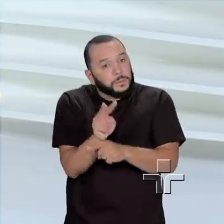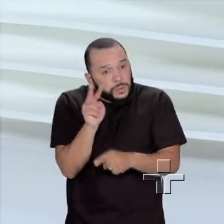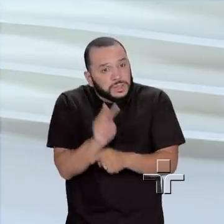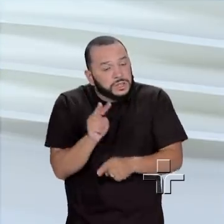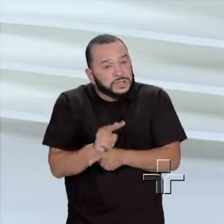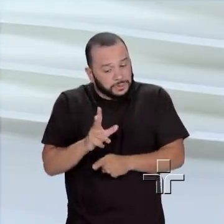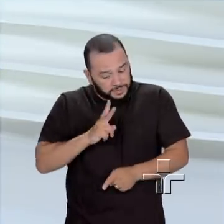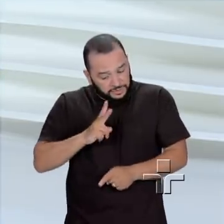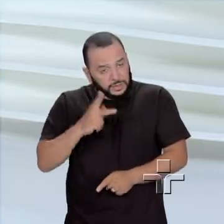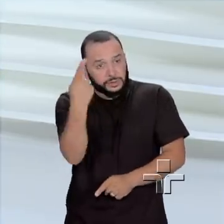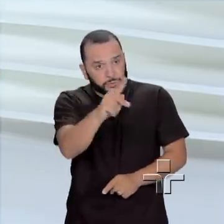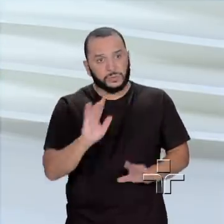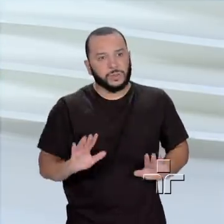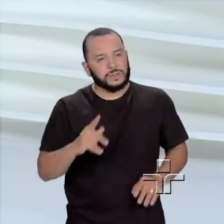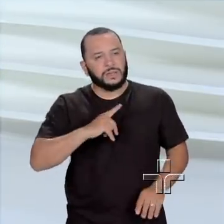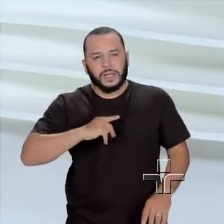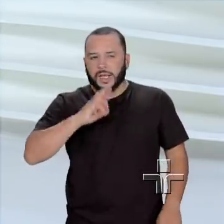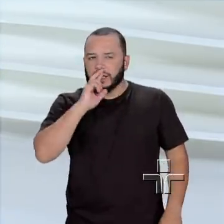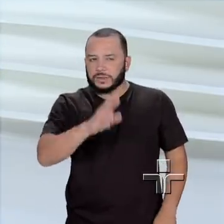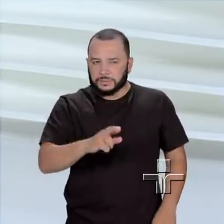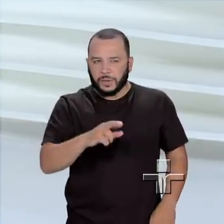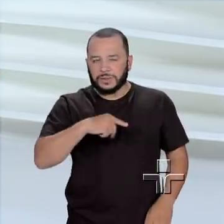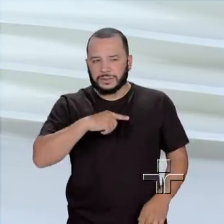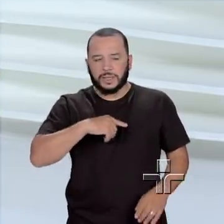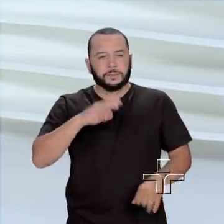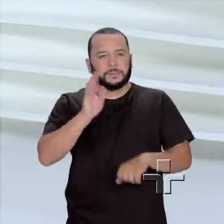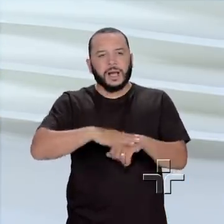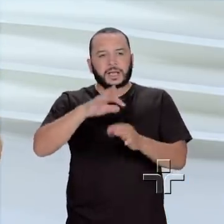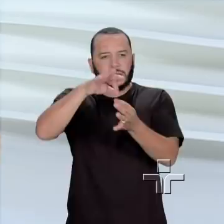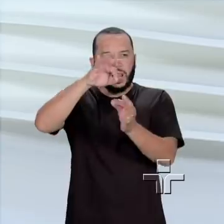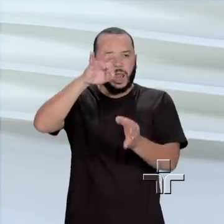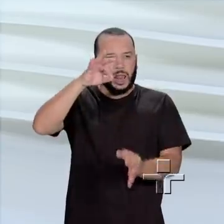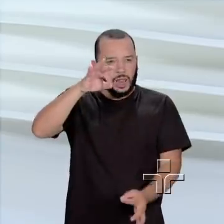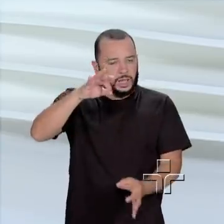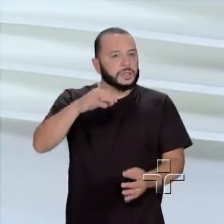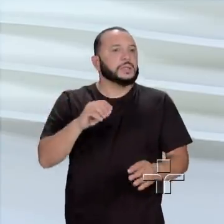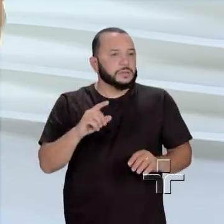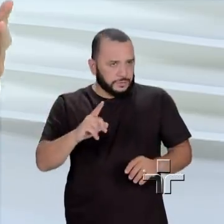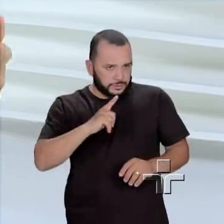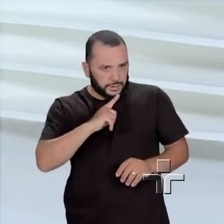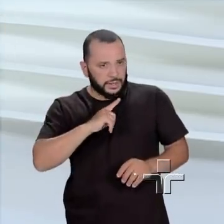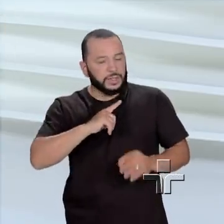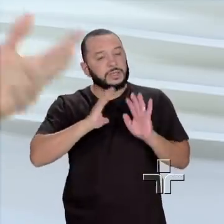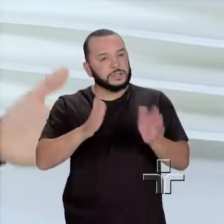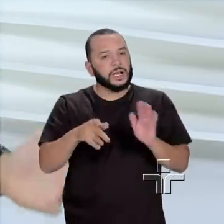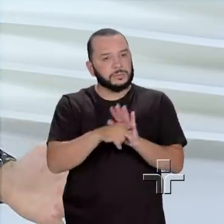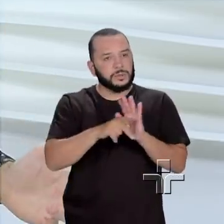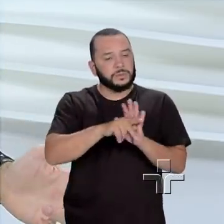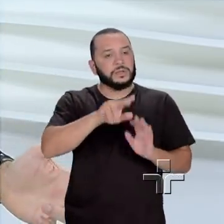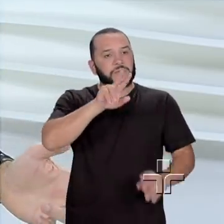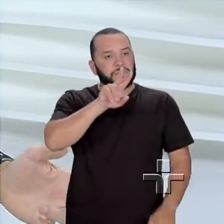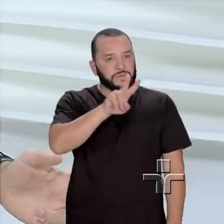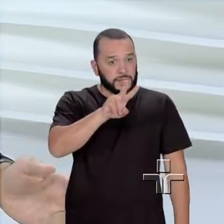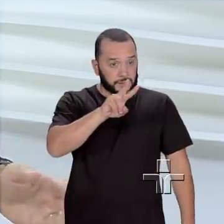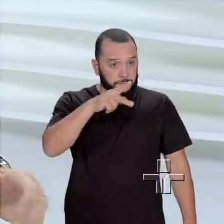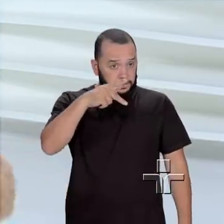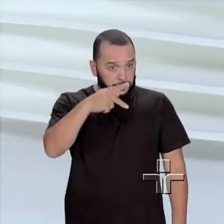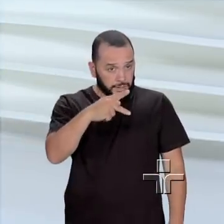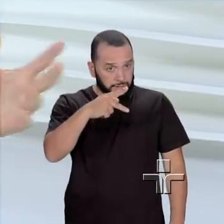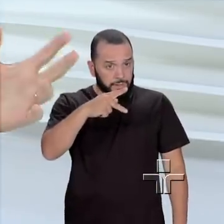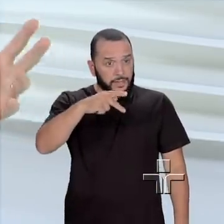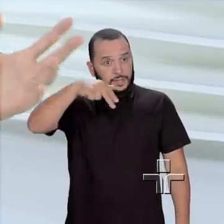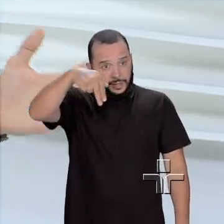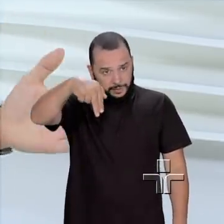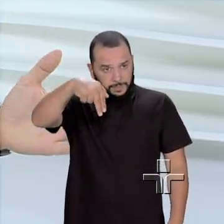obviamente, muito mais profundas de você navegar por trás de uma VPN, né, uma rede virtual privada, que